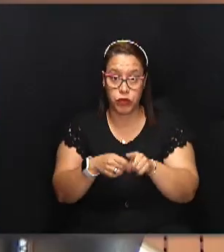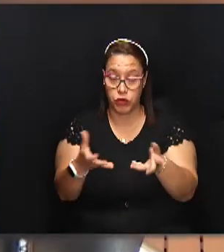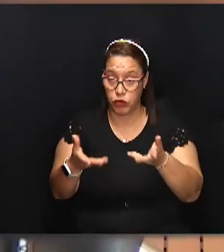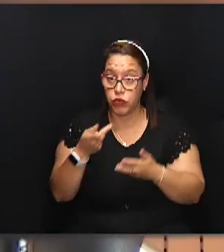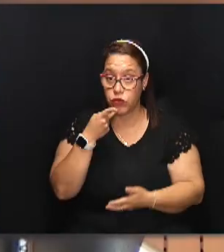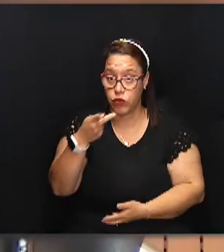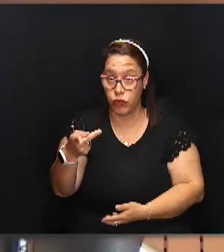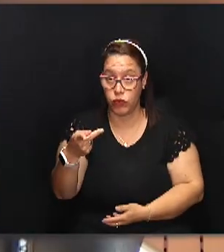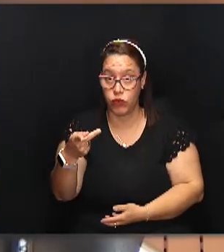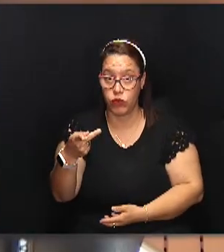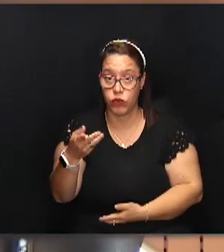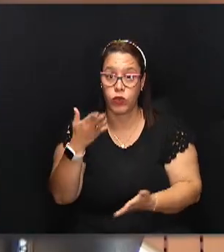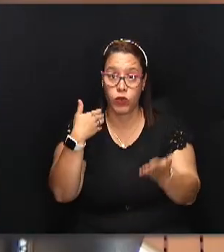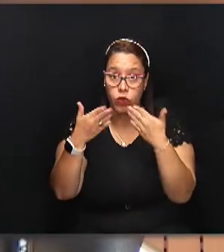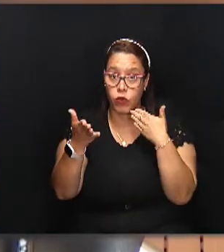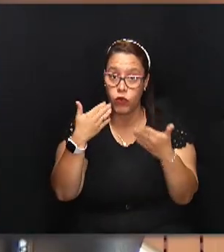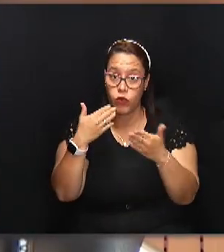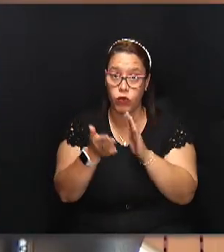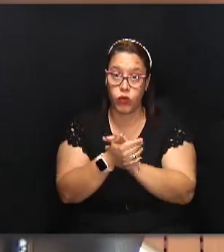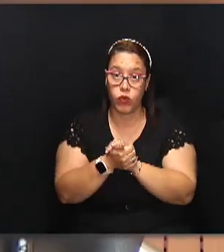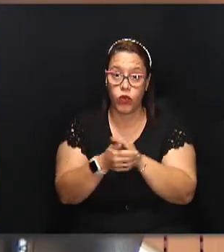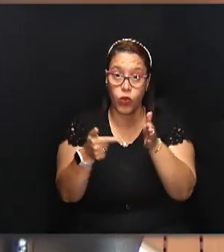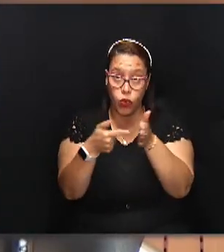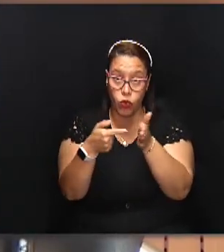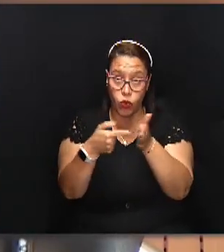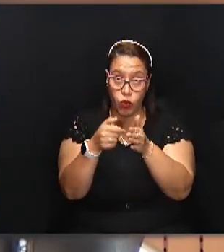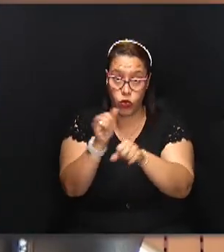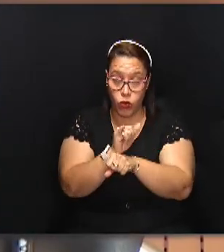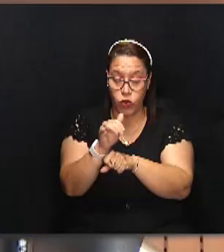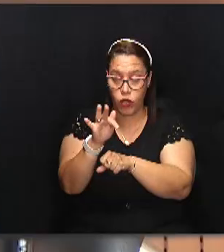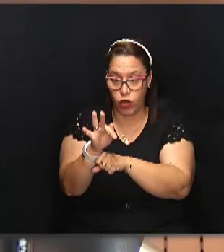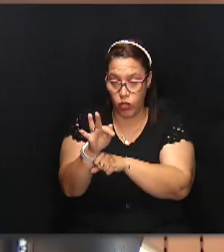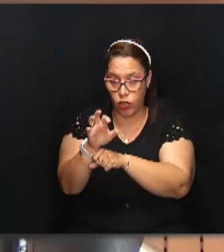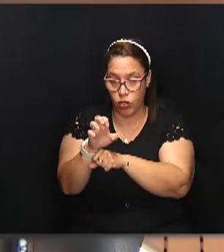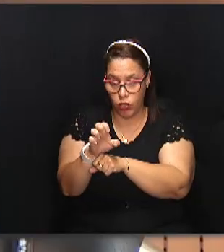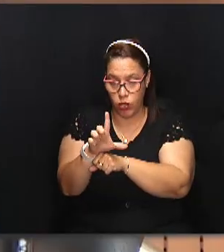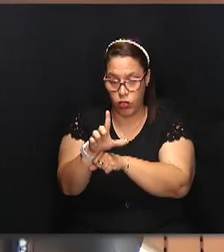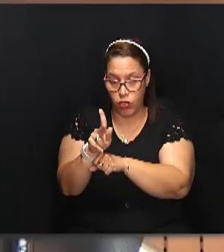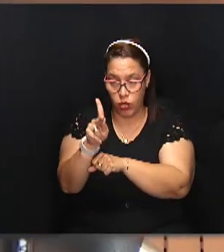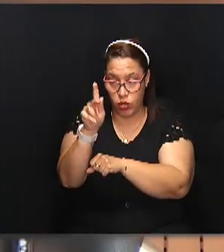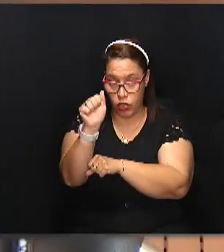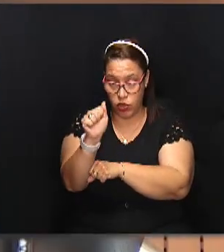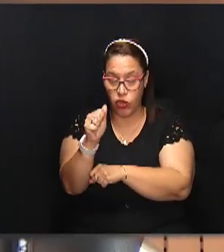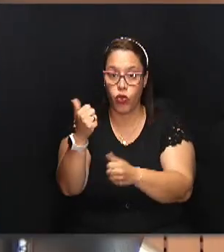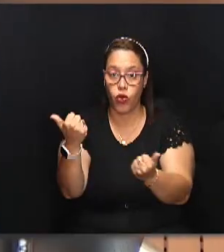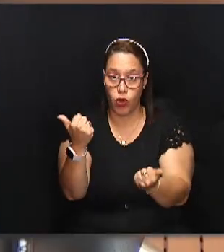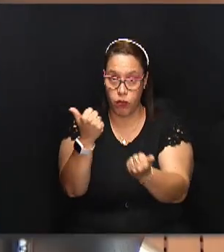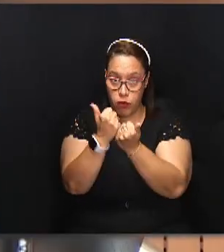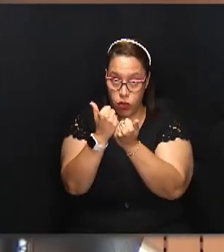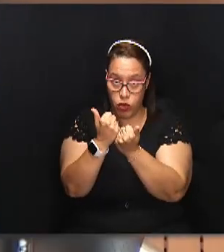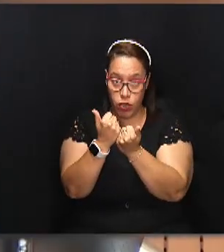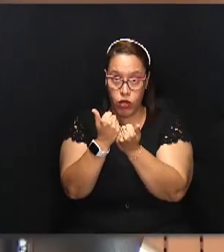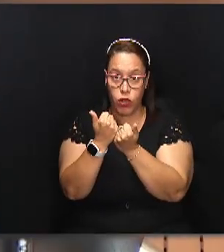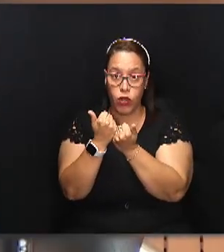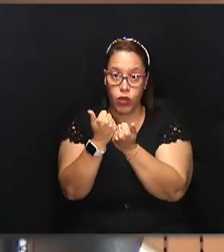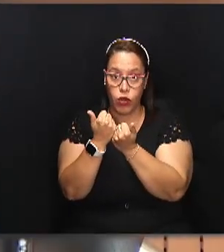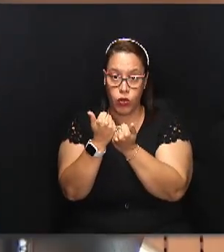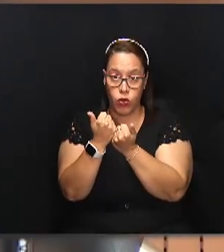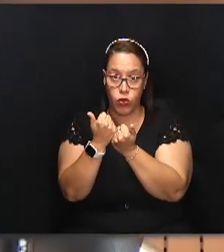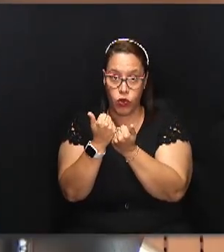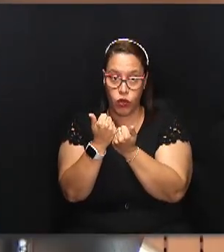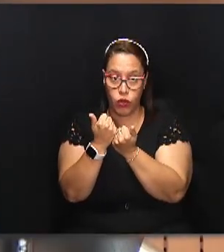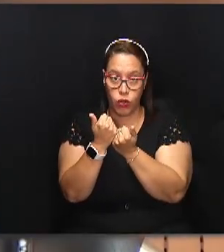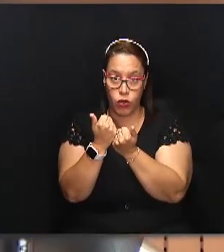muito o que foi comentado aqui sobre a denúncia do youtuber Felca. Quero dizer que eu apoio as medidas